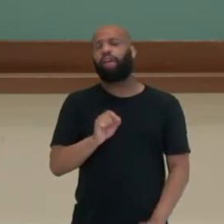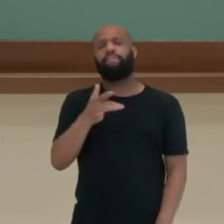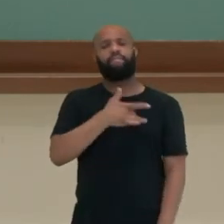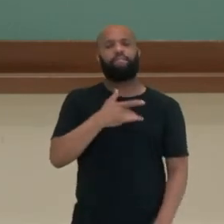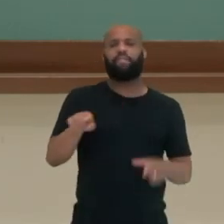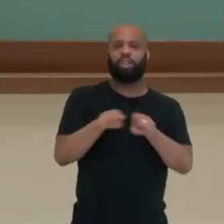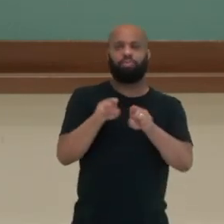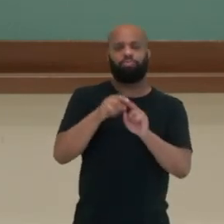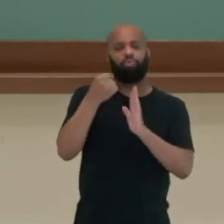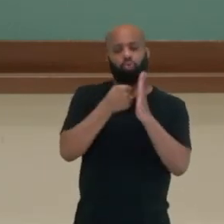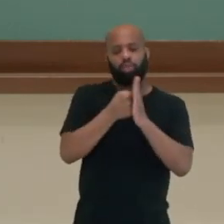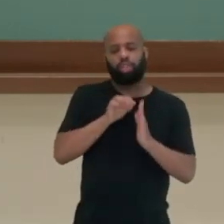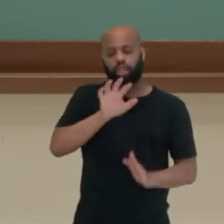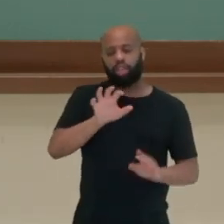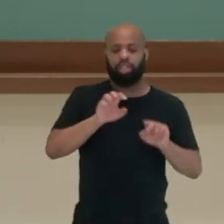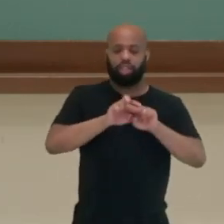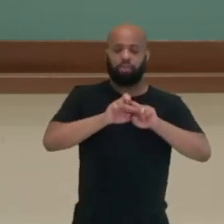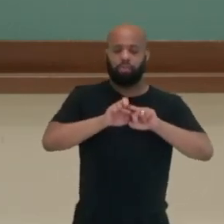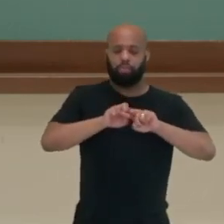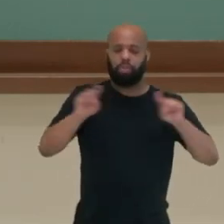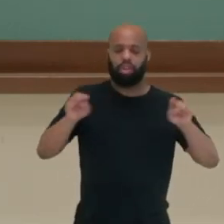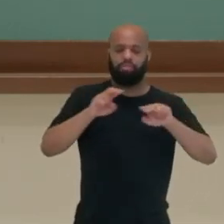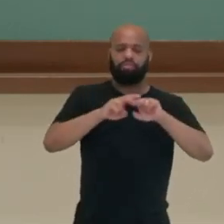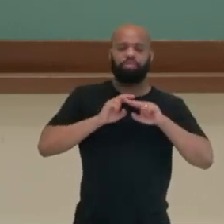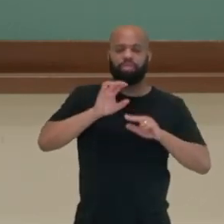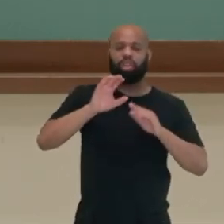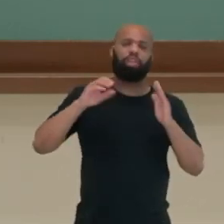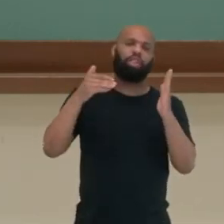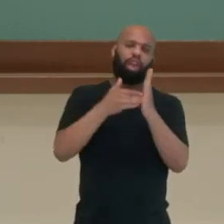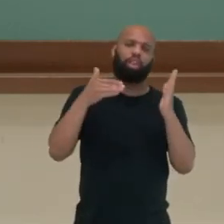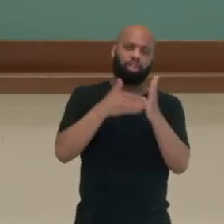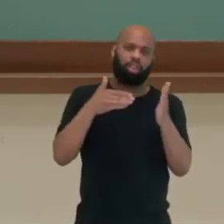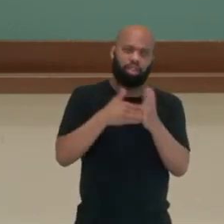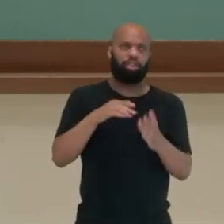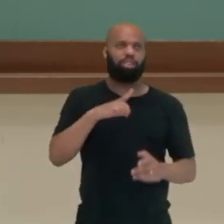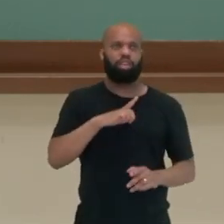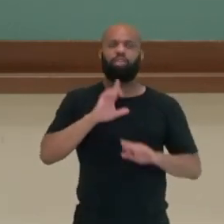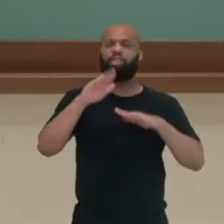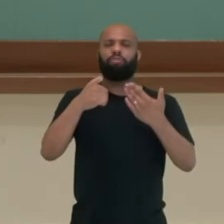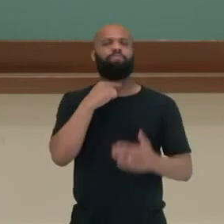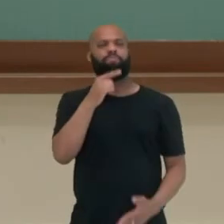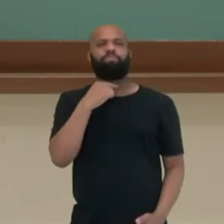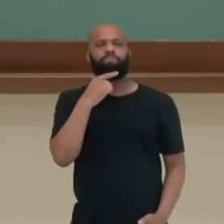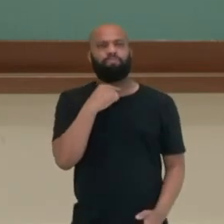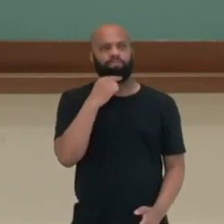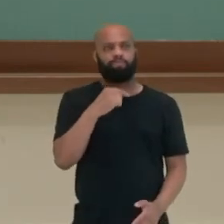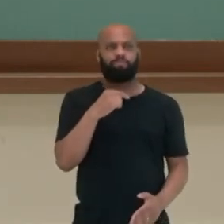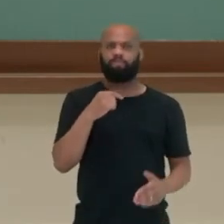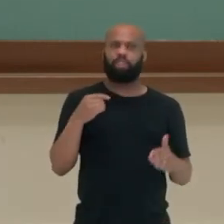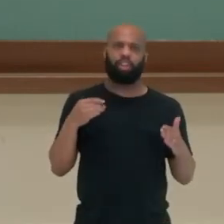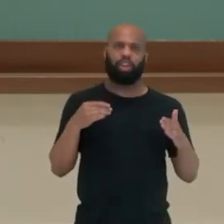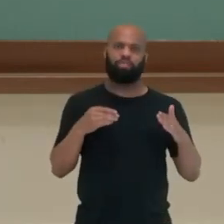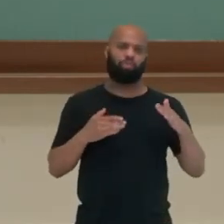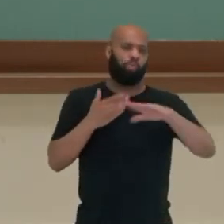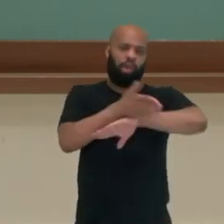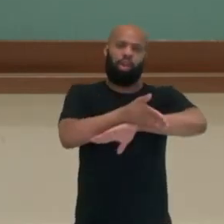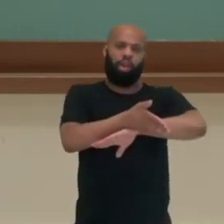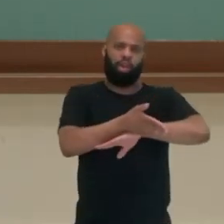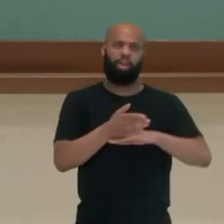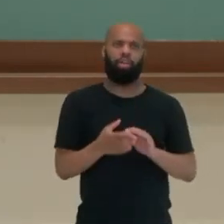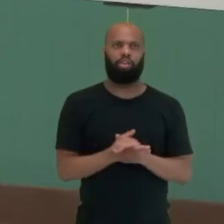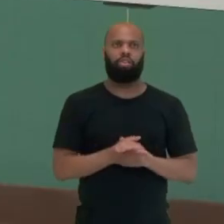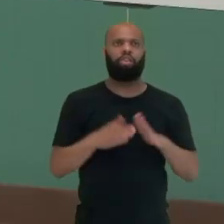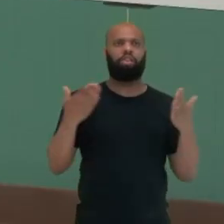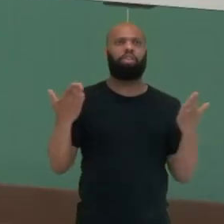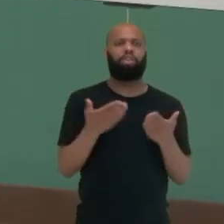luta, mas por conta desses empecilhos ele acaba criando barreiras que não conseguem transpor. Tá? Então,